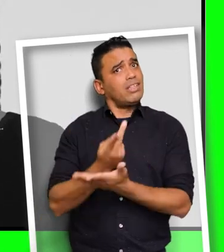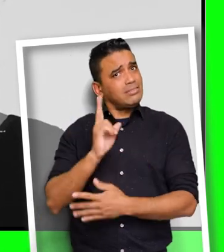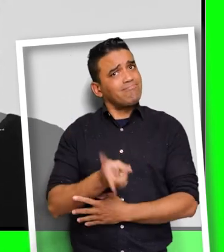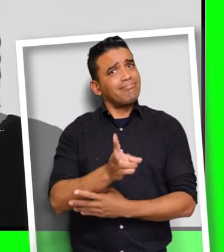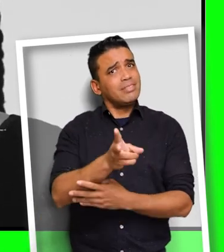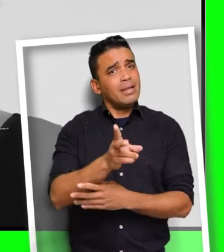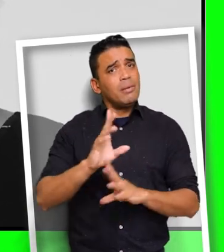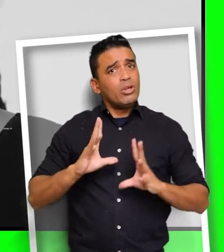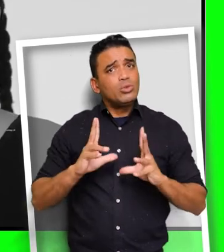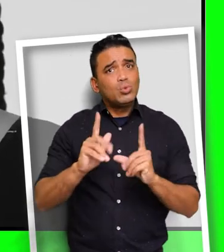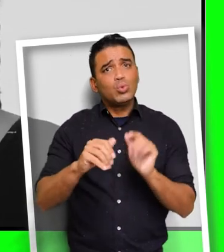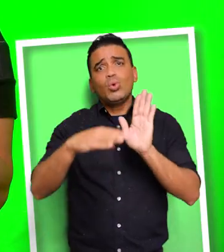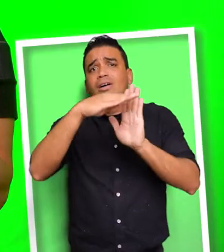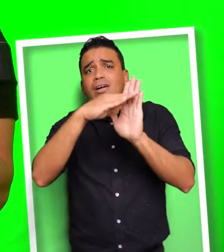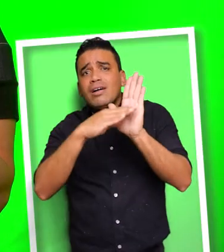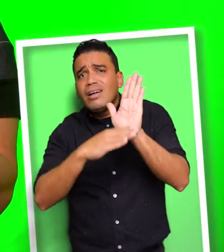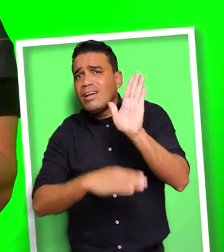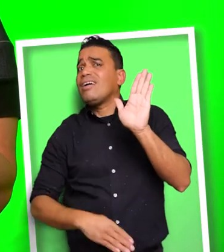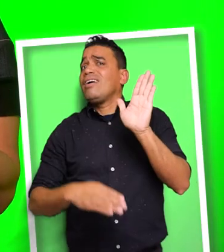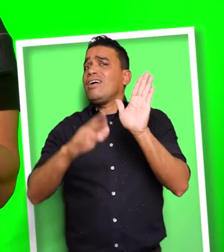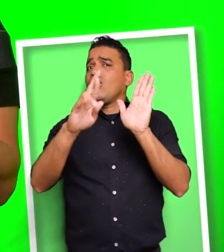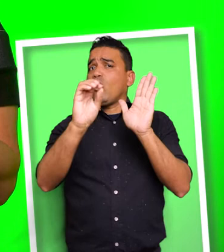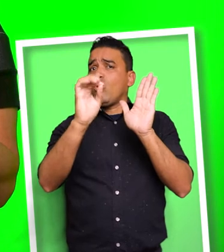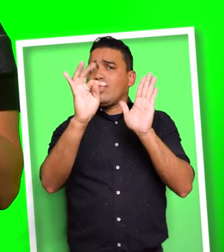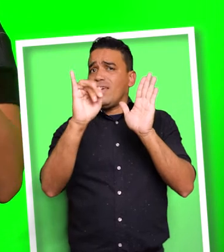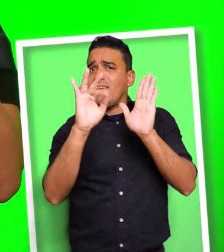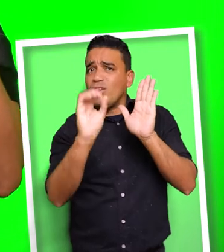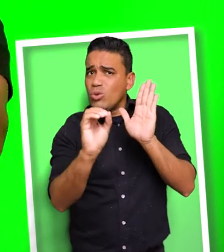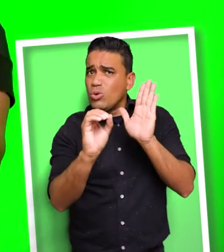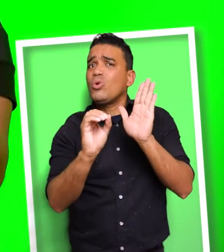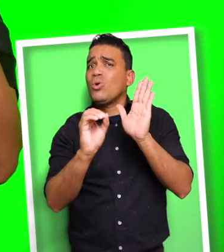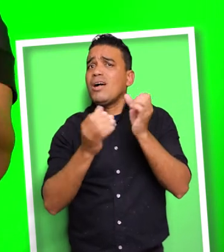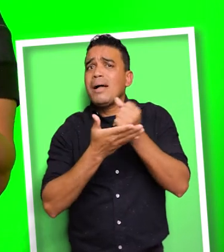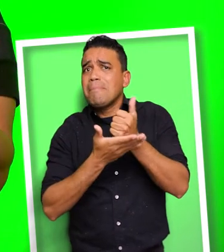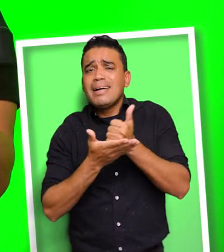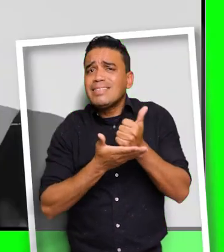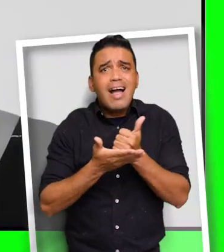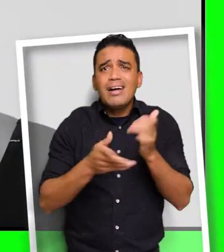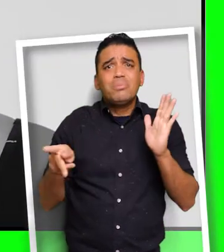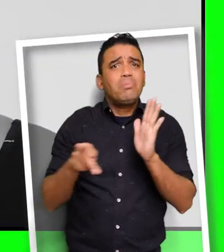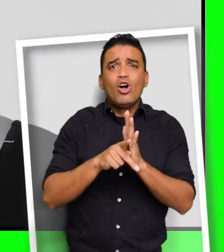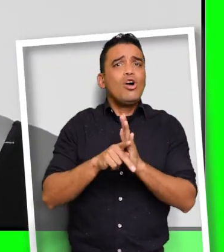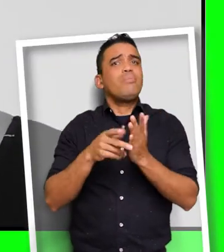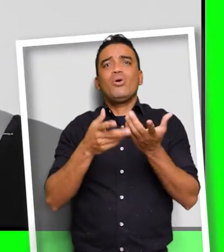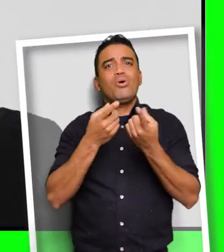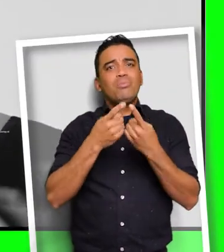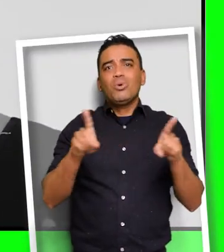Porque toda a dramaturgia, todo o roteiro do filme é baseado em musicais da Broadway. Faz todo